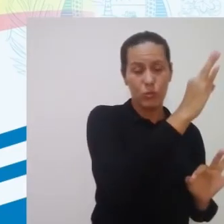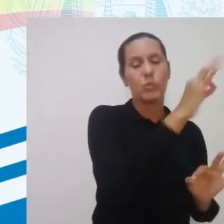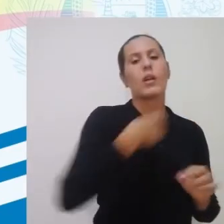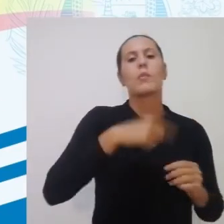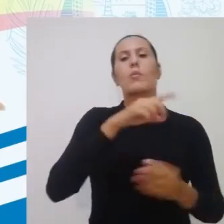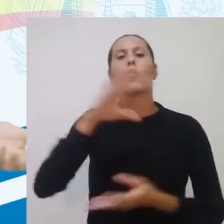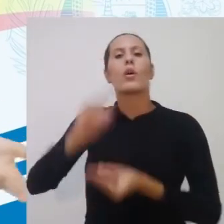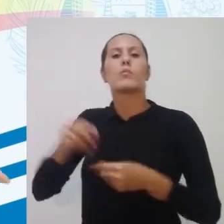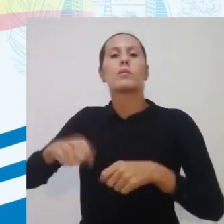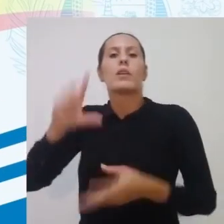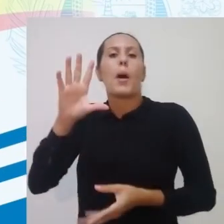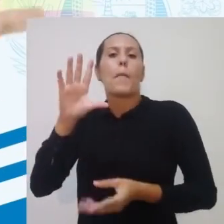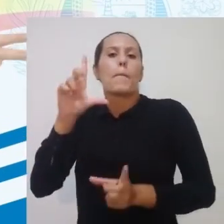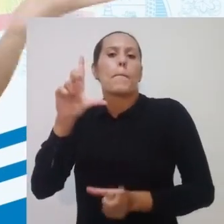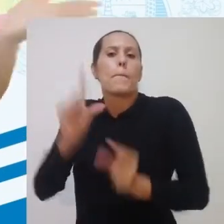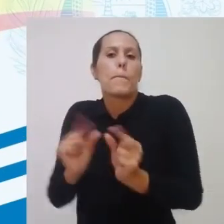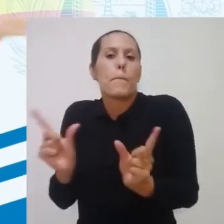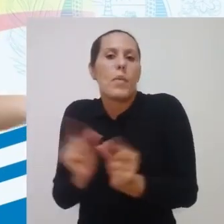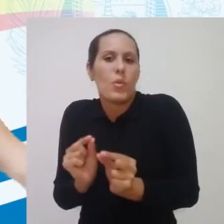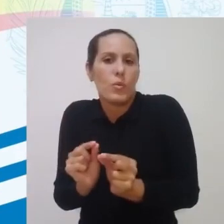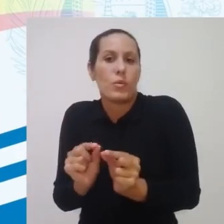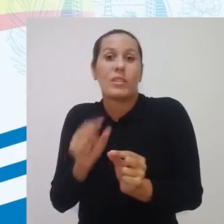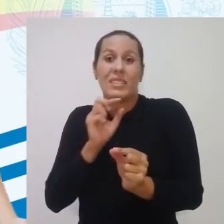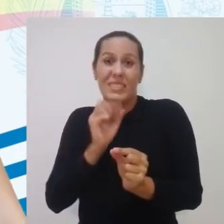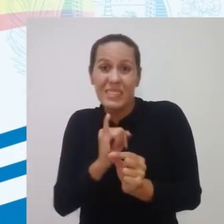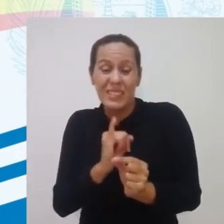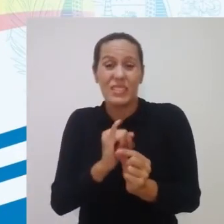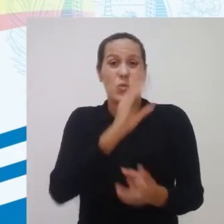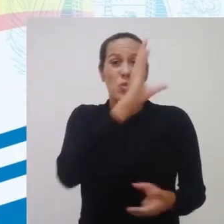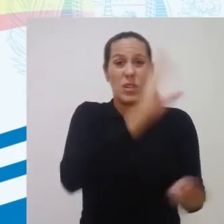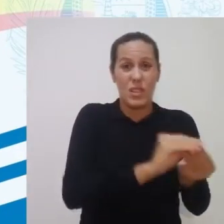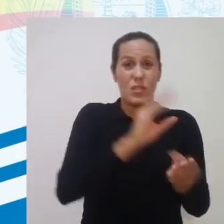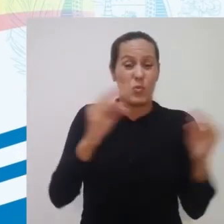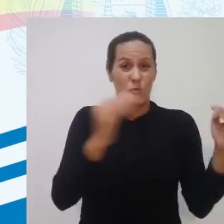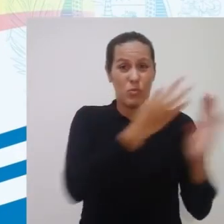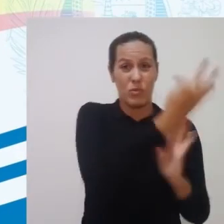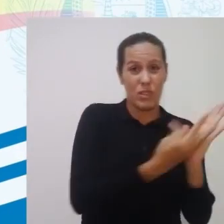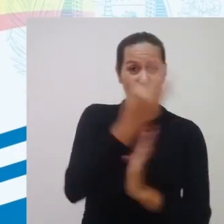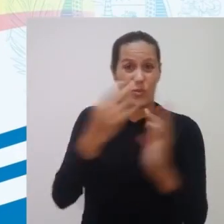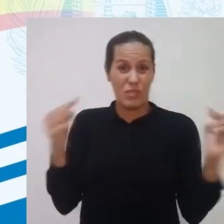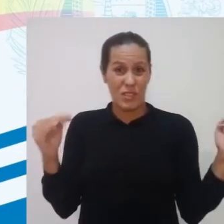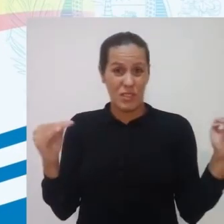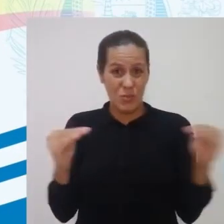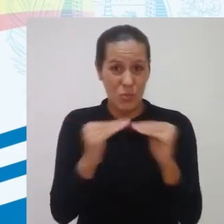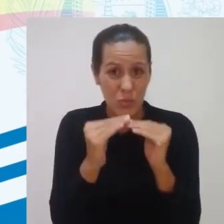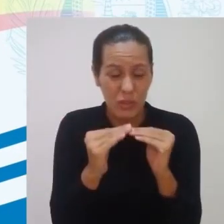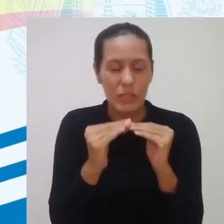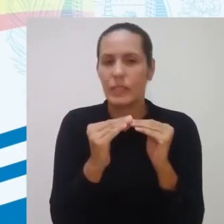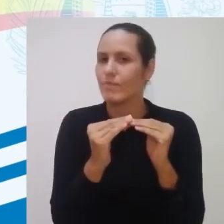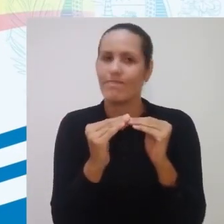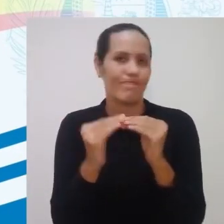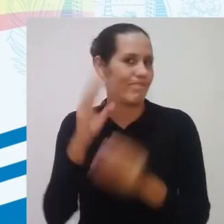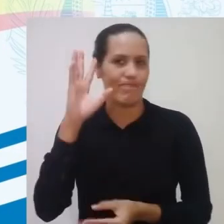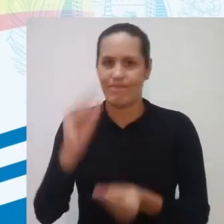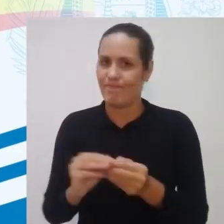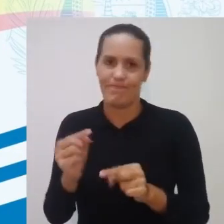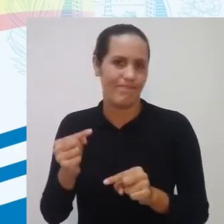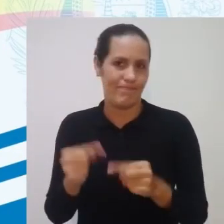original. Se ele for quase do mesmo tamanho, já não é tanto assim um resumo. E aí você diz para